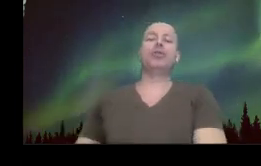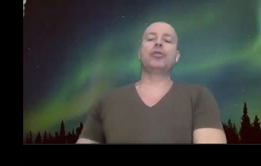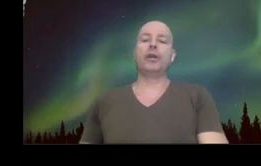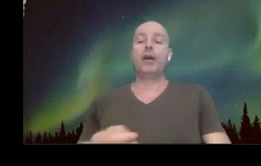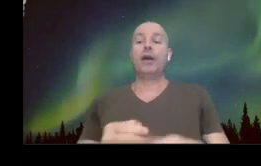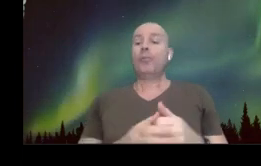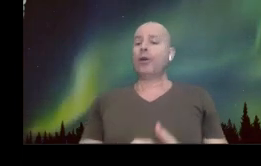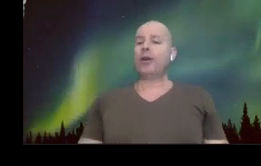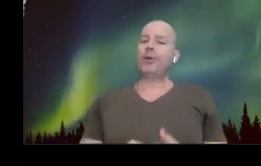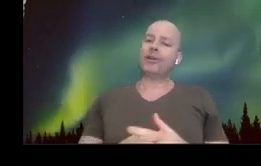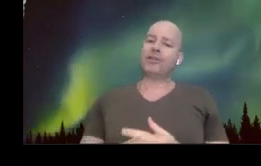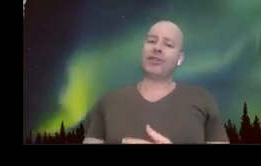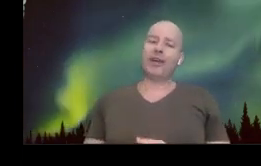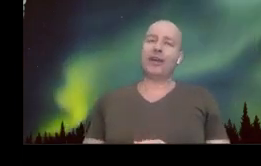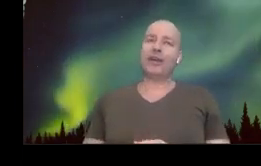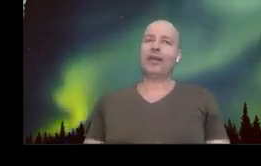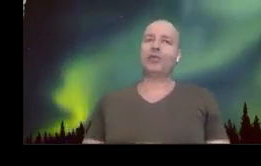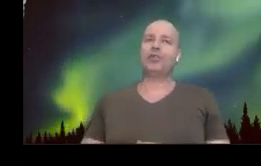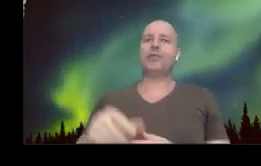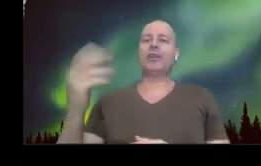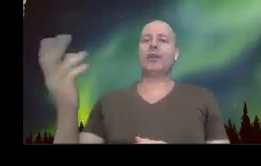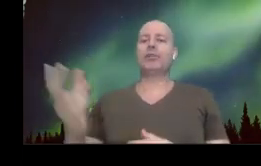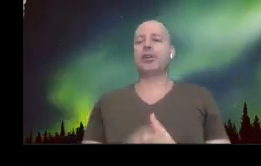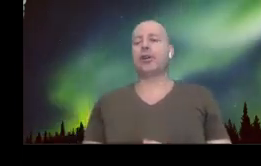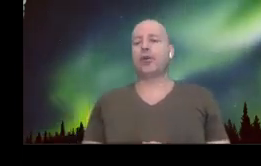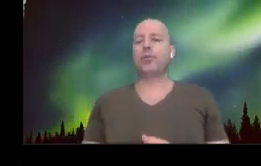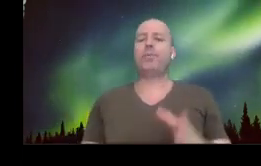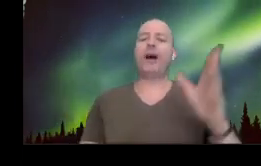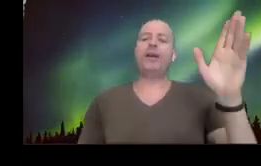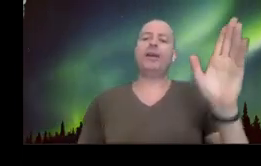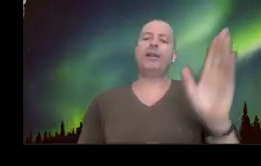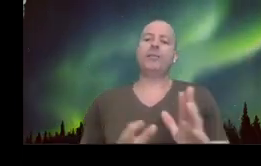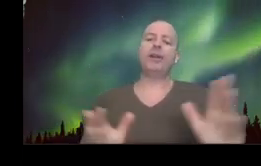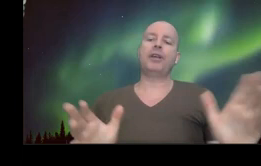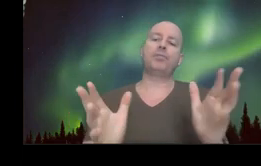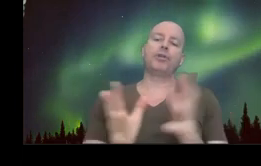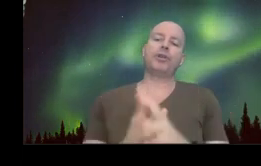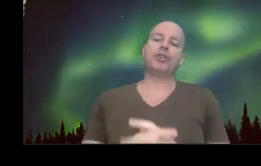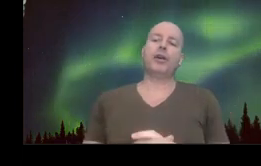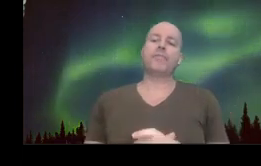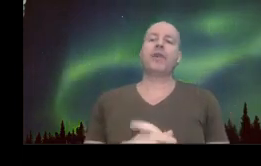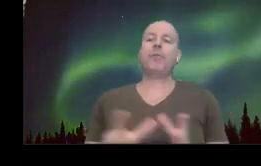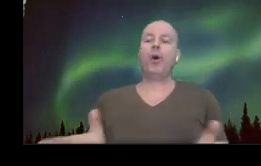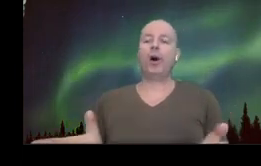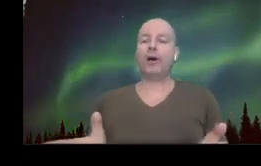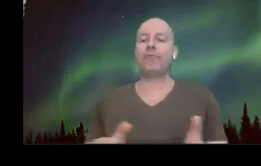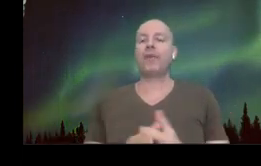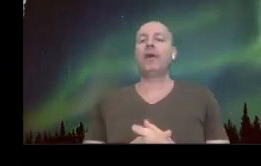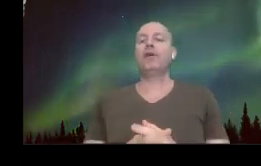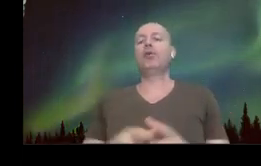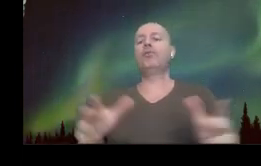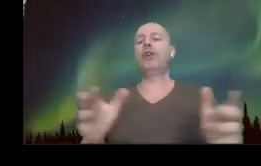família continue? Porque pode ser que no dia seguinte o pai que sempre quis proteger